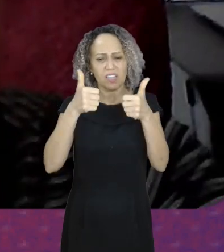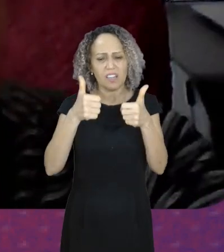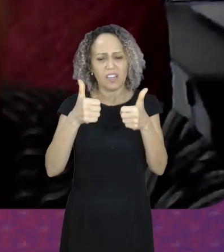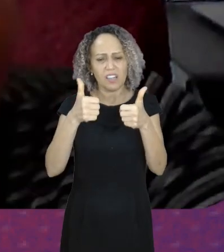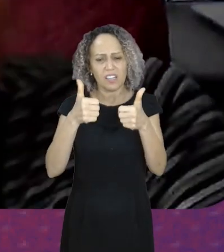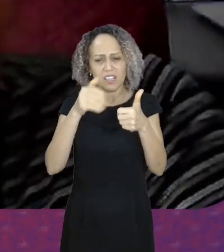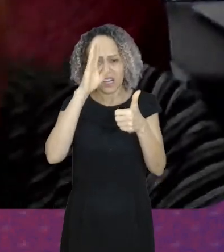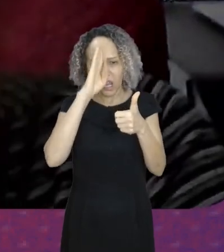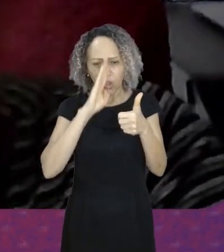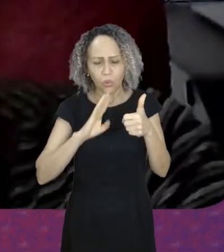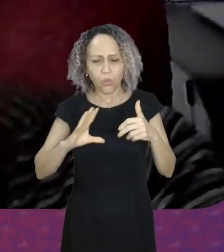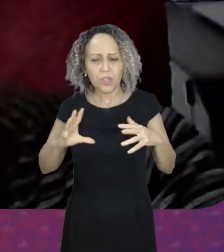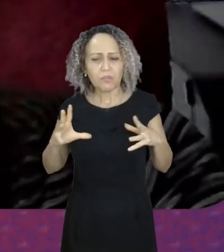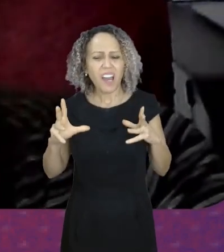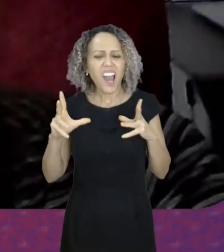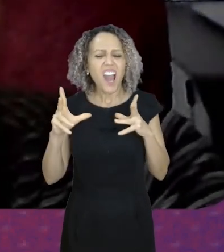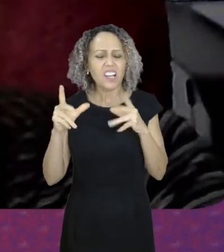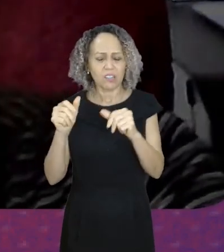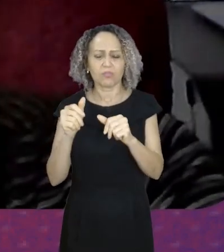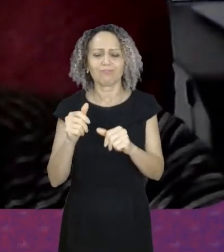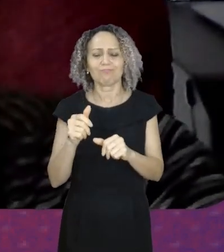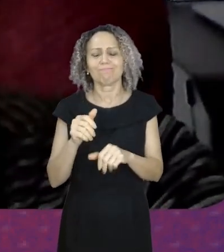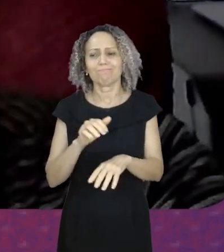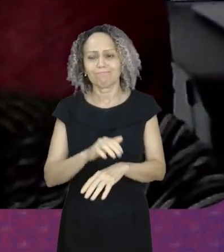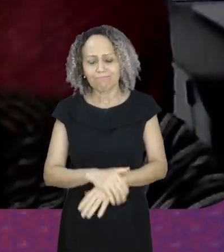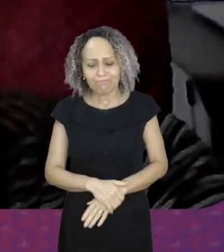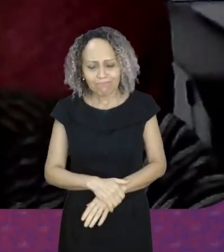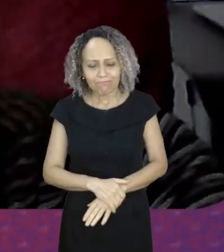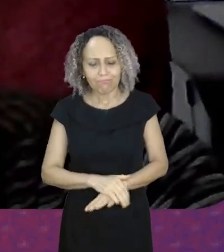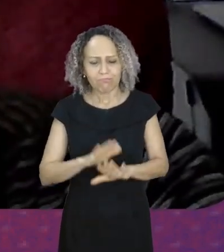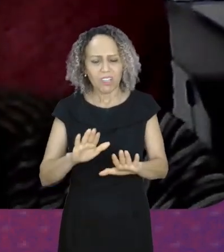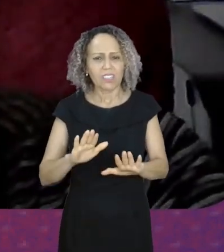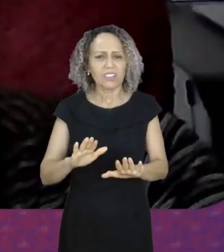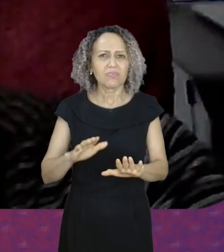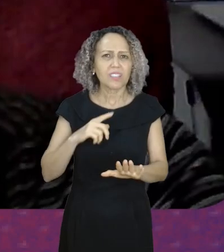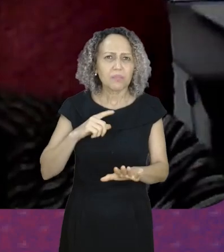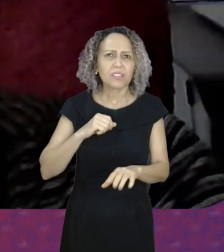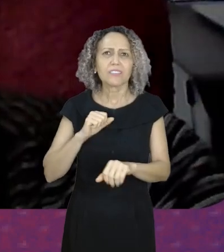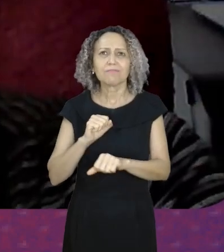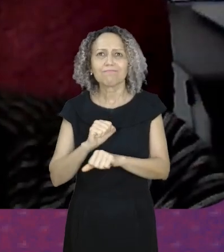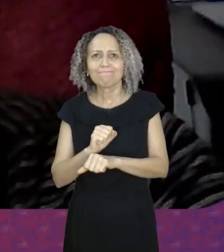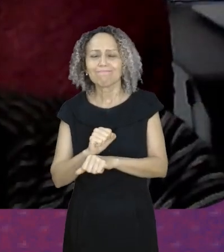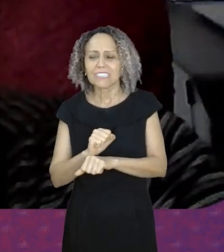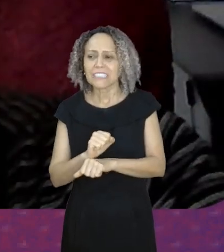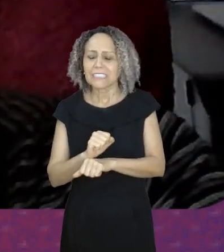todos. Mas enquanto nós esperamos esse advento